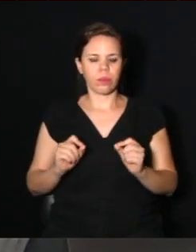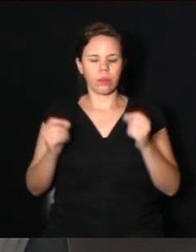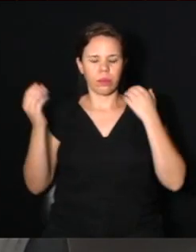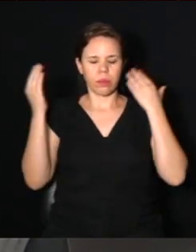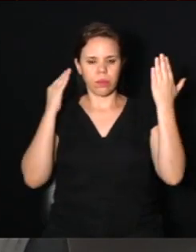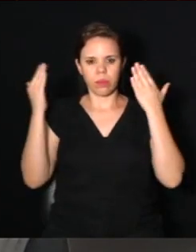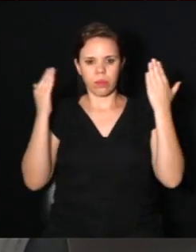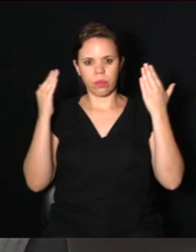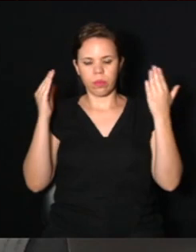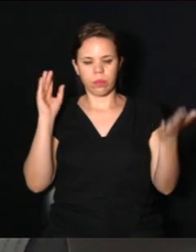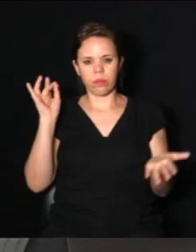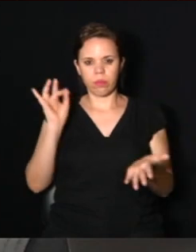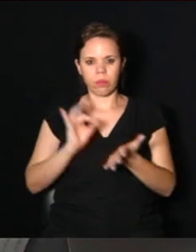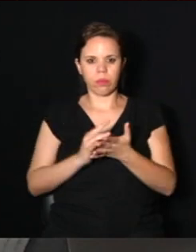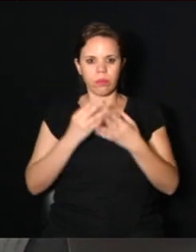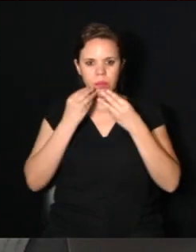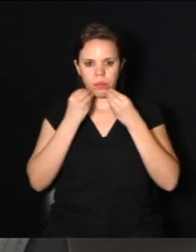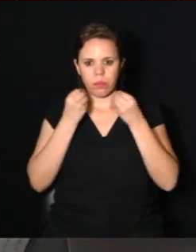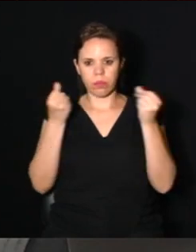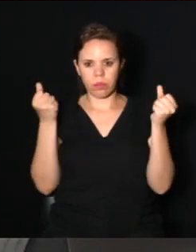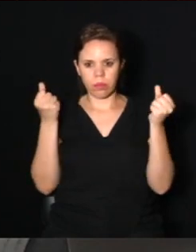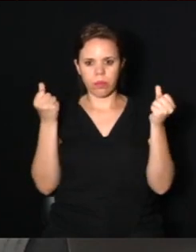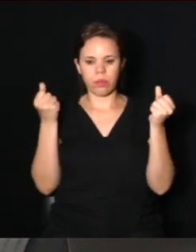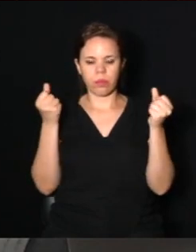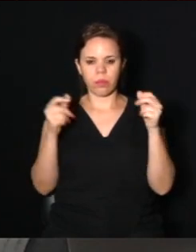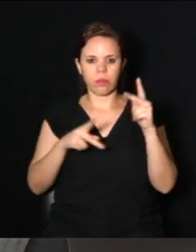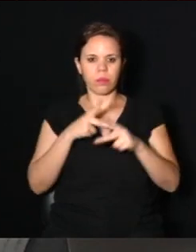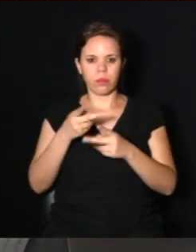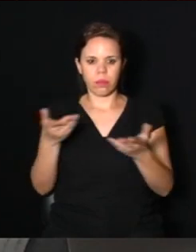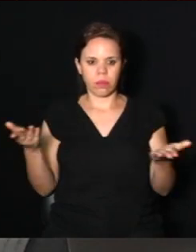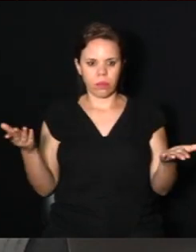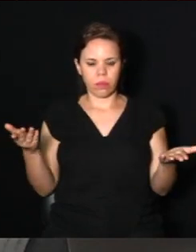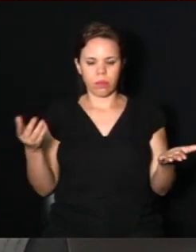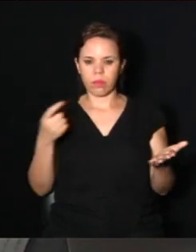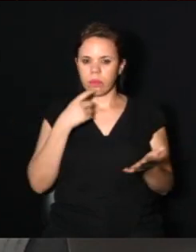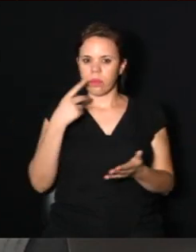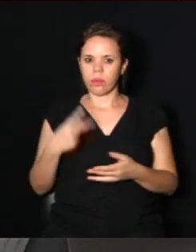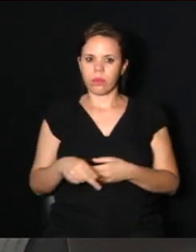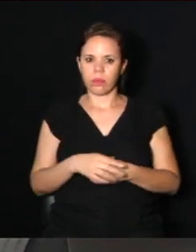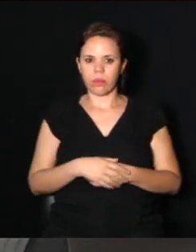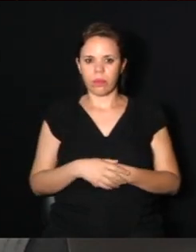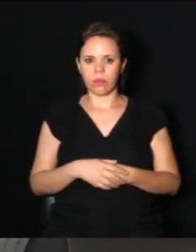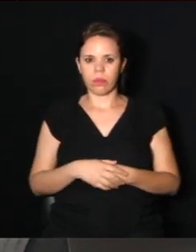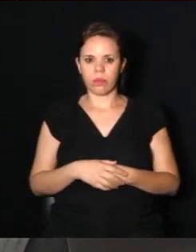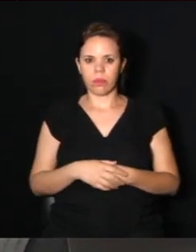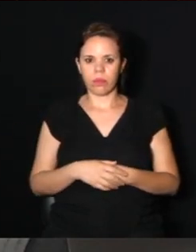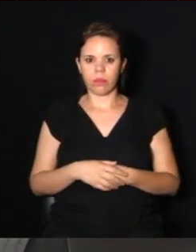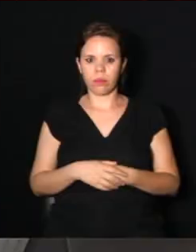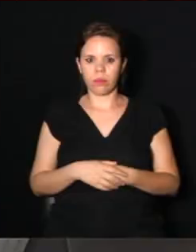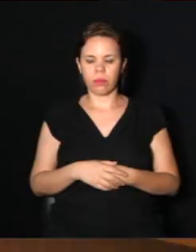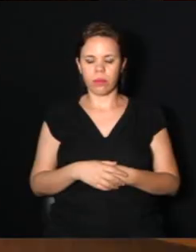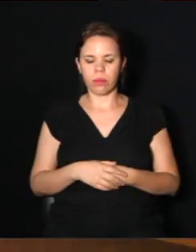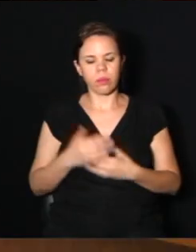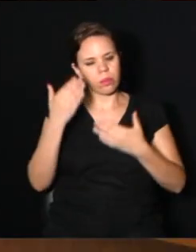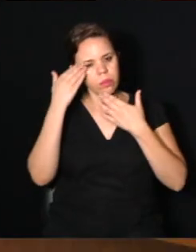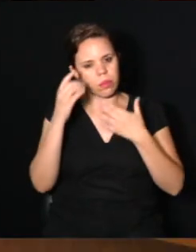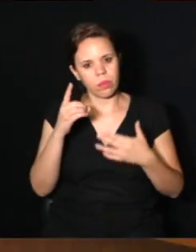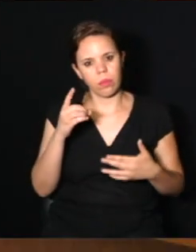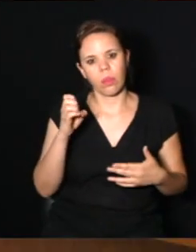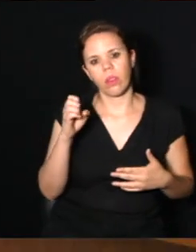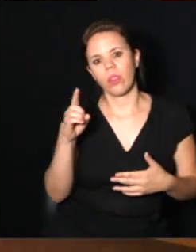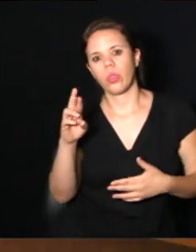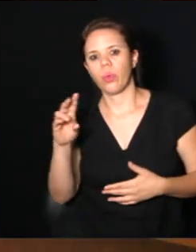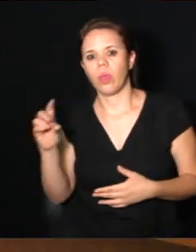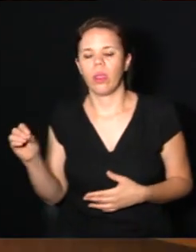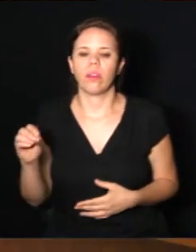psicologia de qualidade para a população de Campinas e região. Beleza. Muito obrigado, Eduardo. Esse número